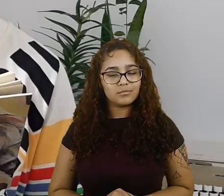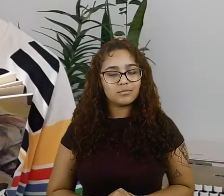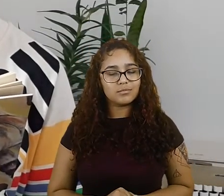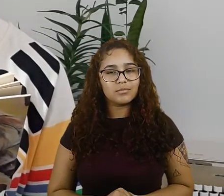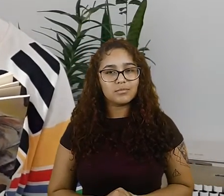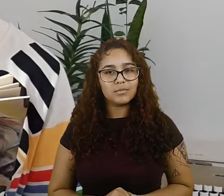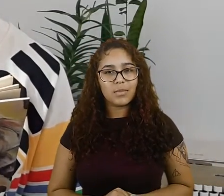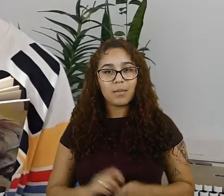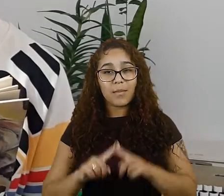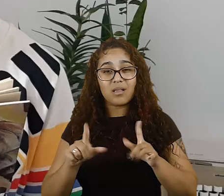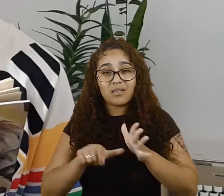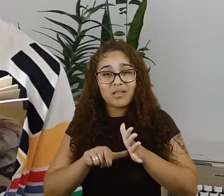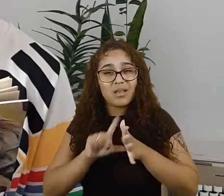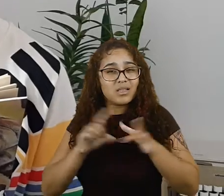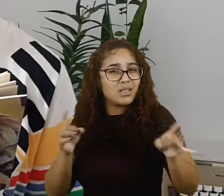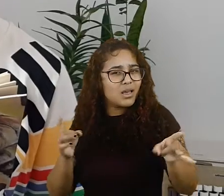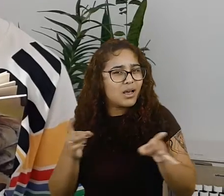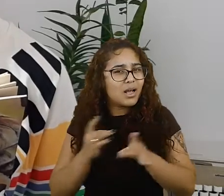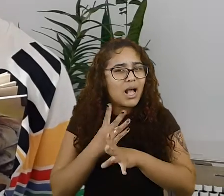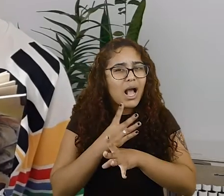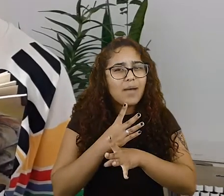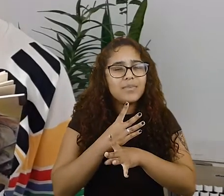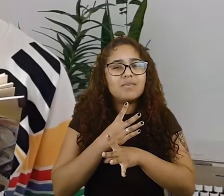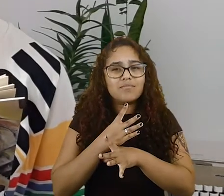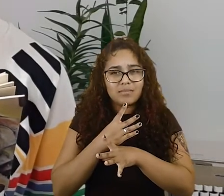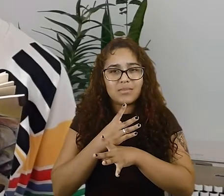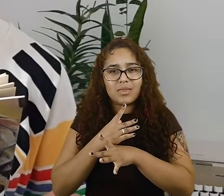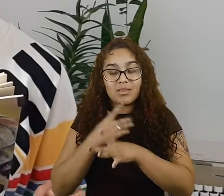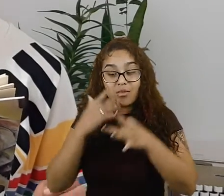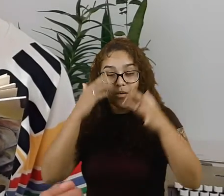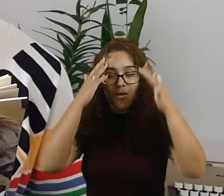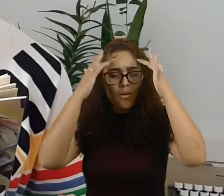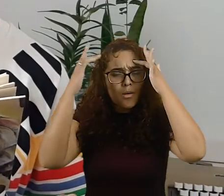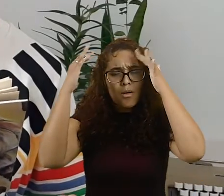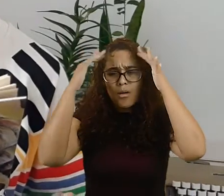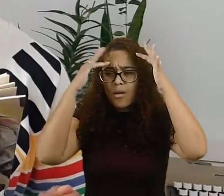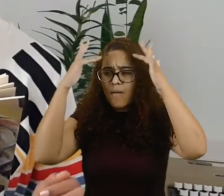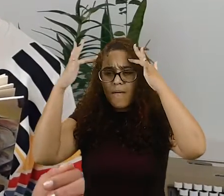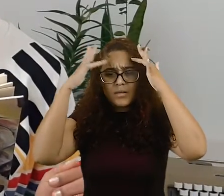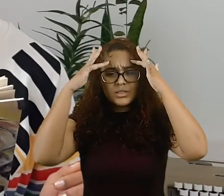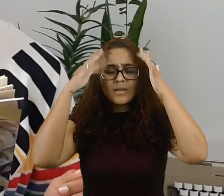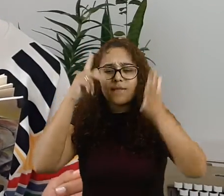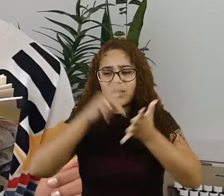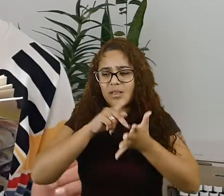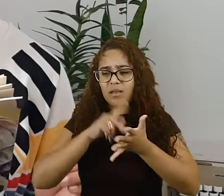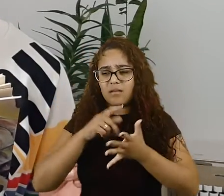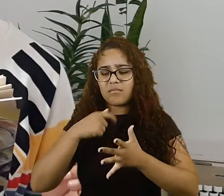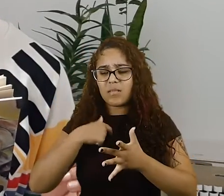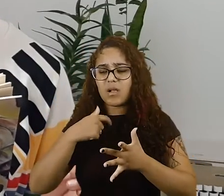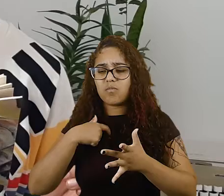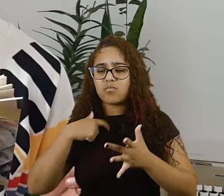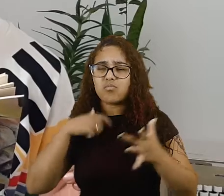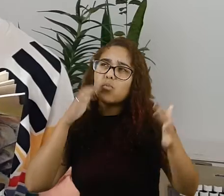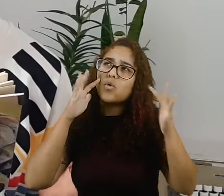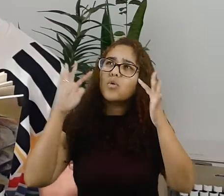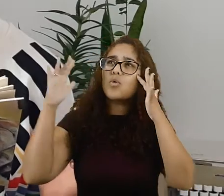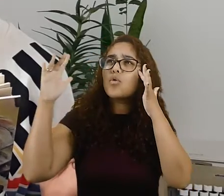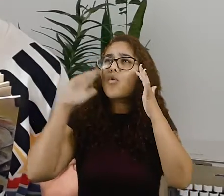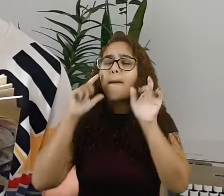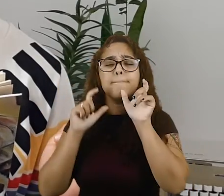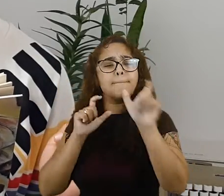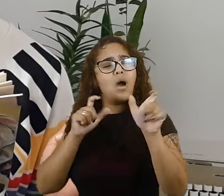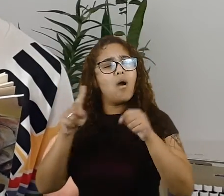síntese da língua e fiel a todos. Antes que tudo se acabe na rigidez da língua, na ilusão do pensamento concreto, eu